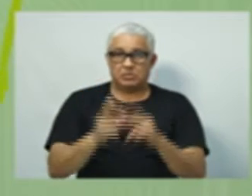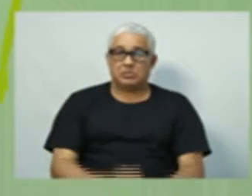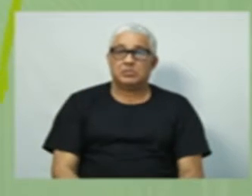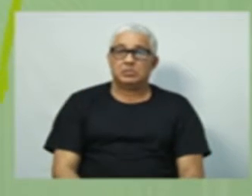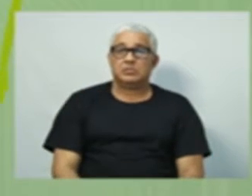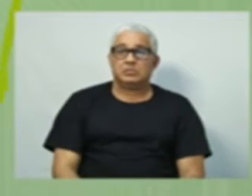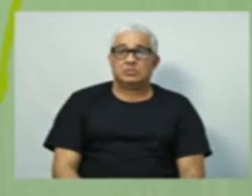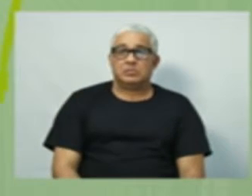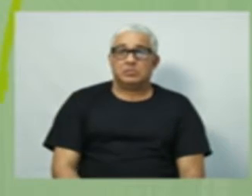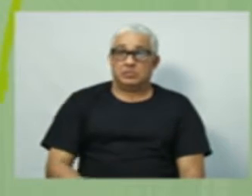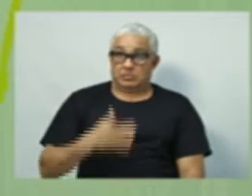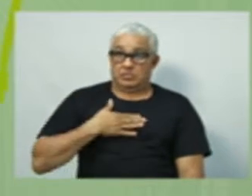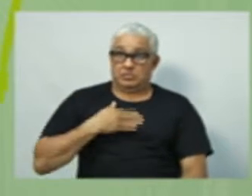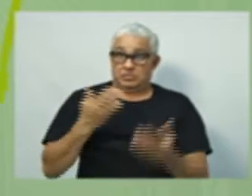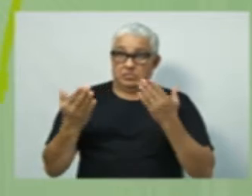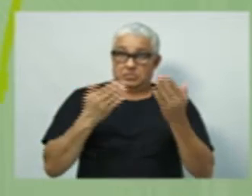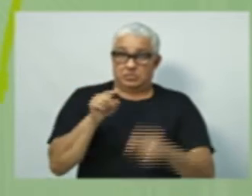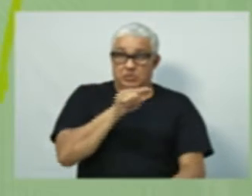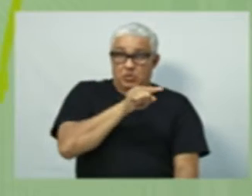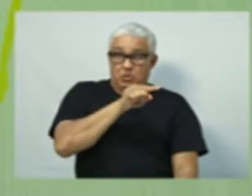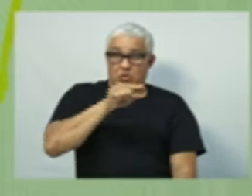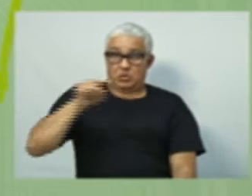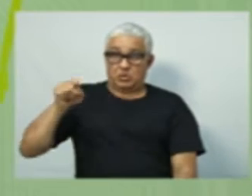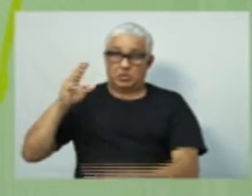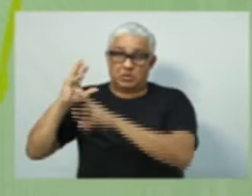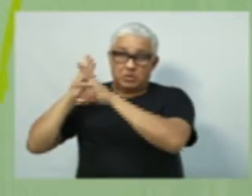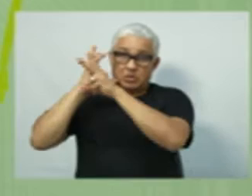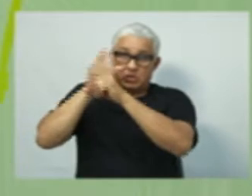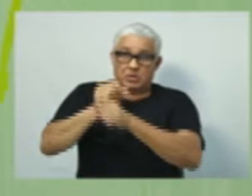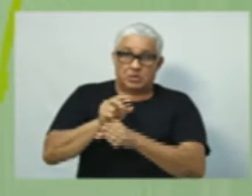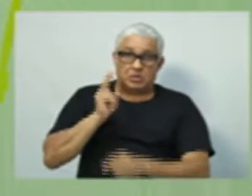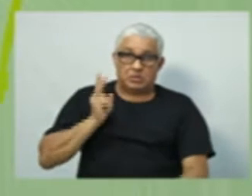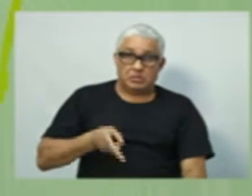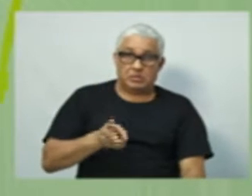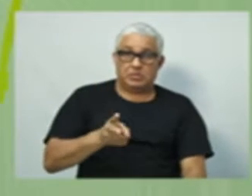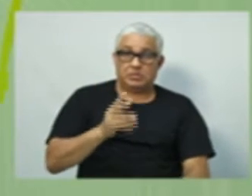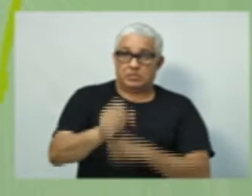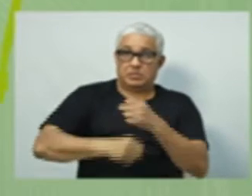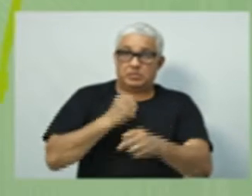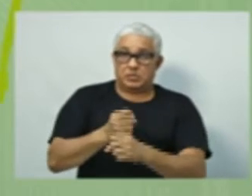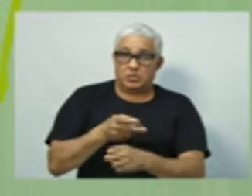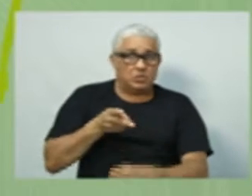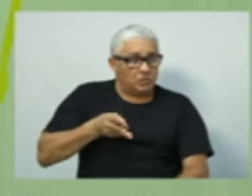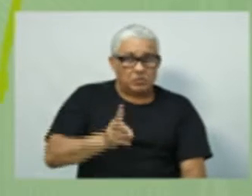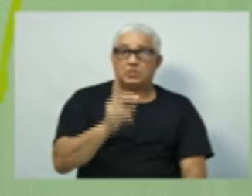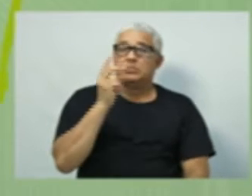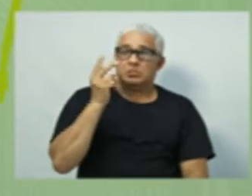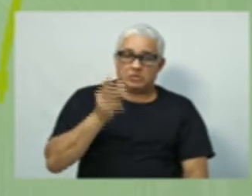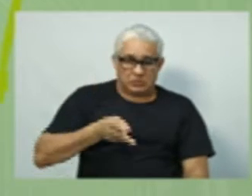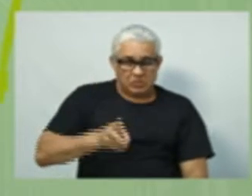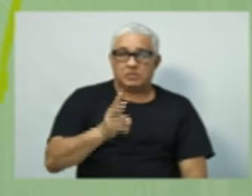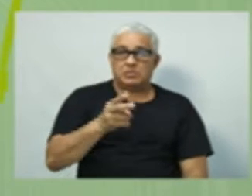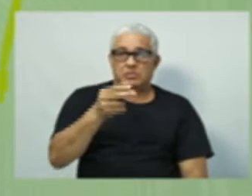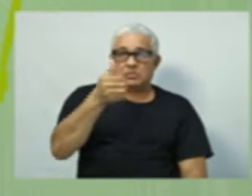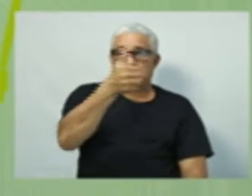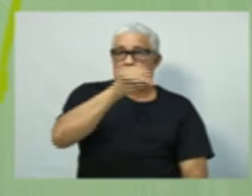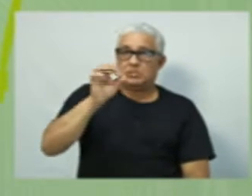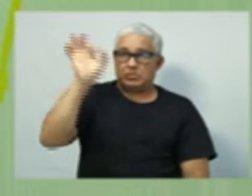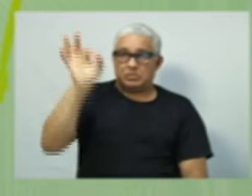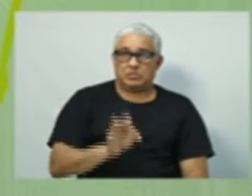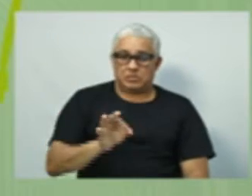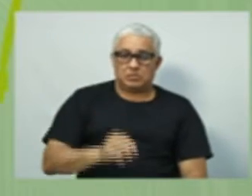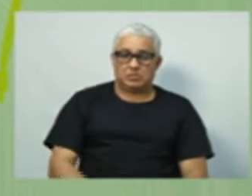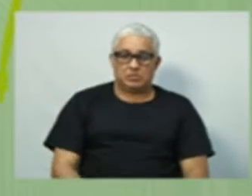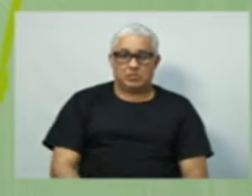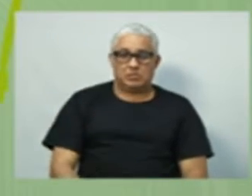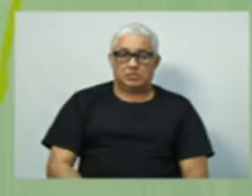essa aqui foi minha análise horizontal recapitulando sempre o ano um tudo vai ser 100% né que ele a base de sempre a